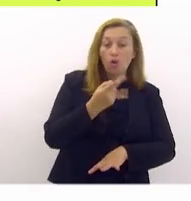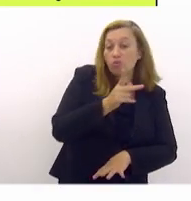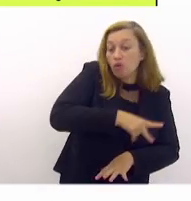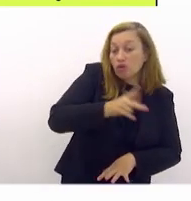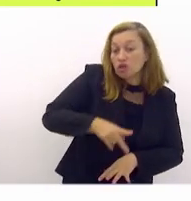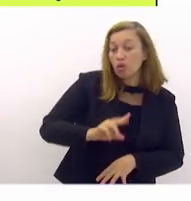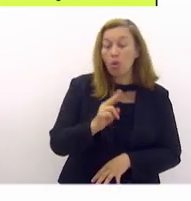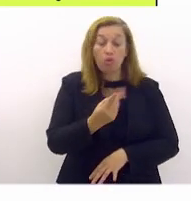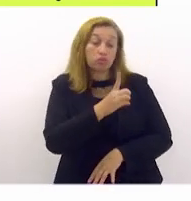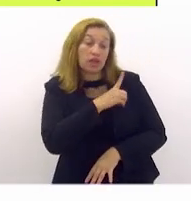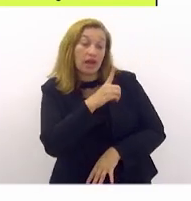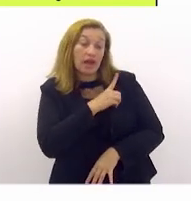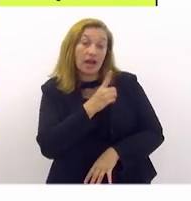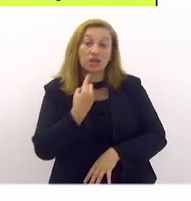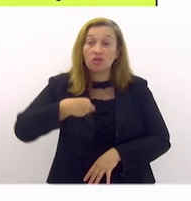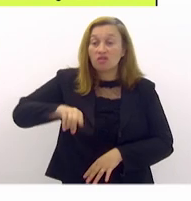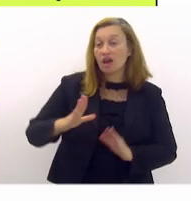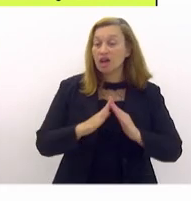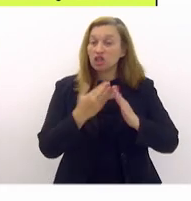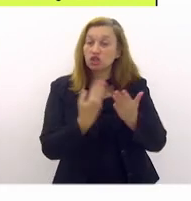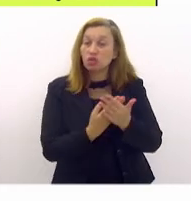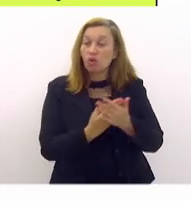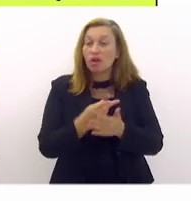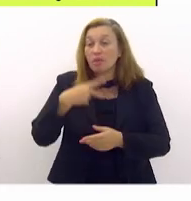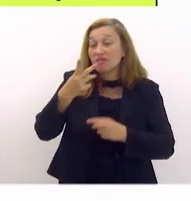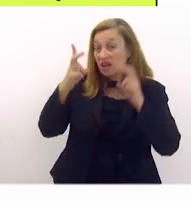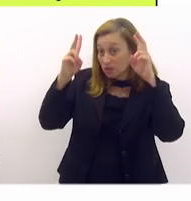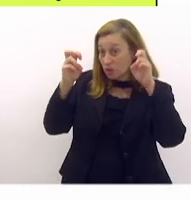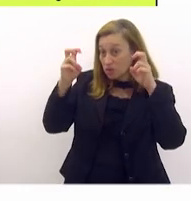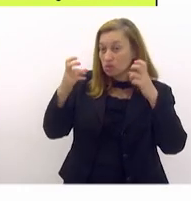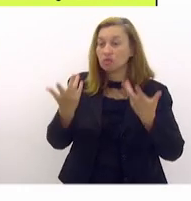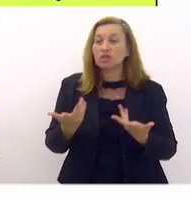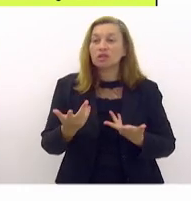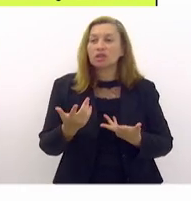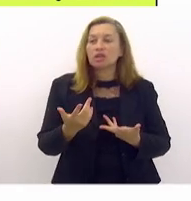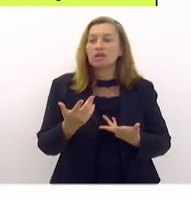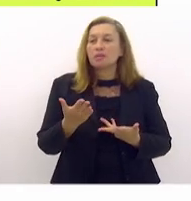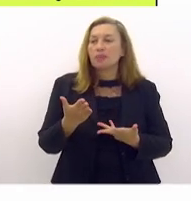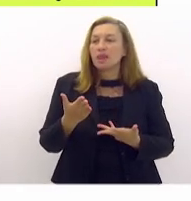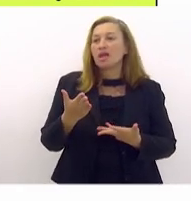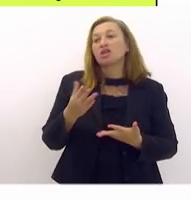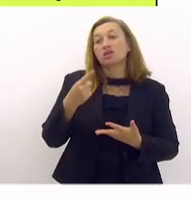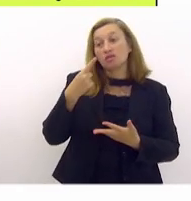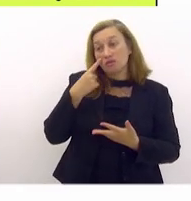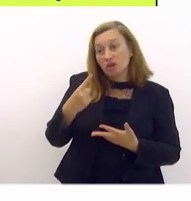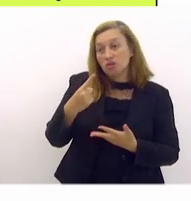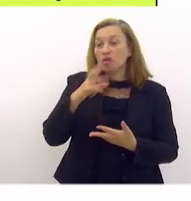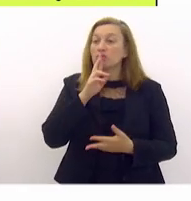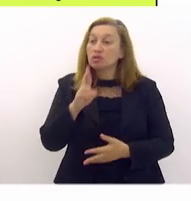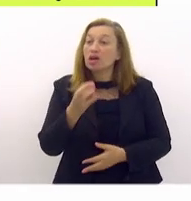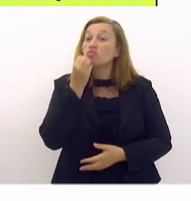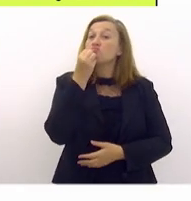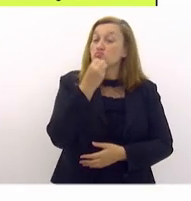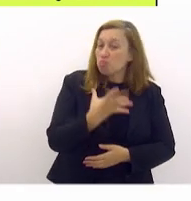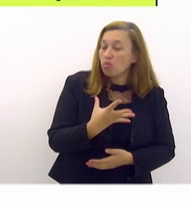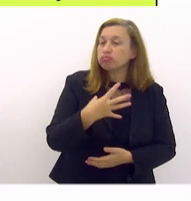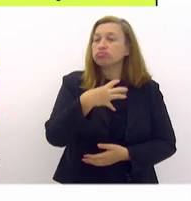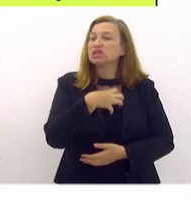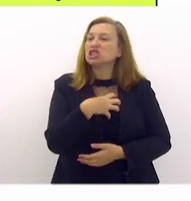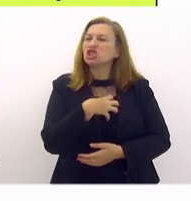para falar desse assunto. E a gente tem tido uma recepção muito interessante no sentido